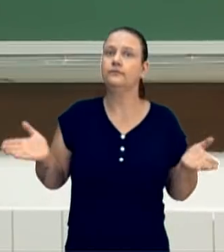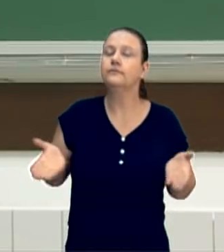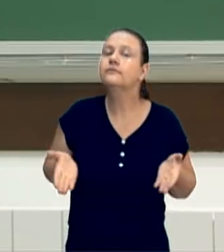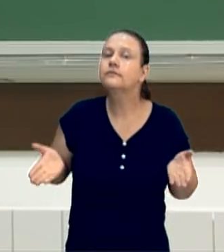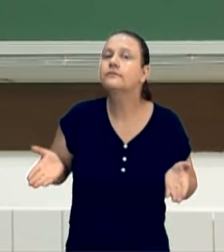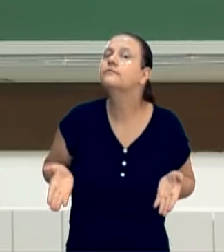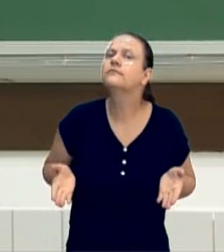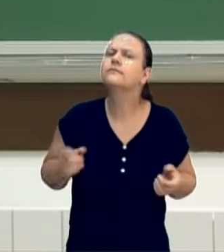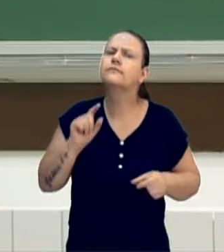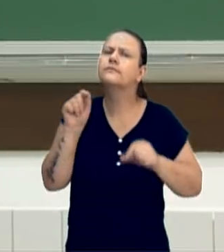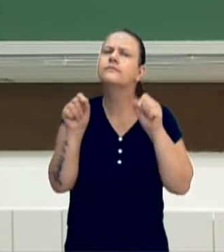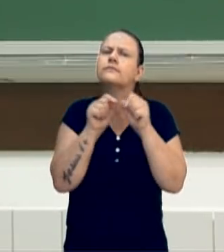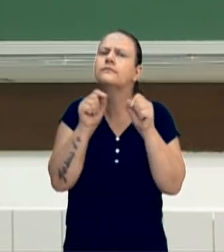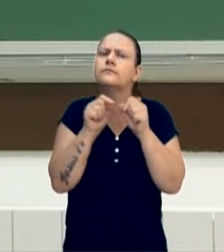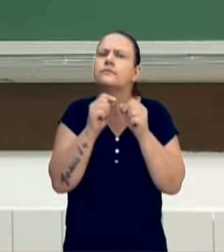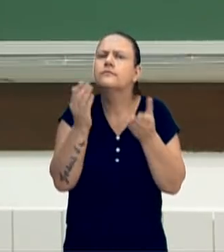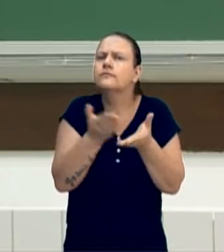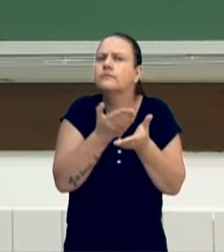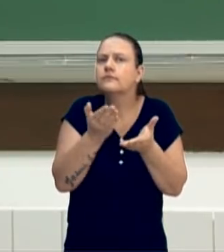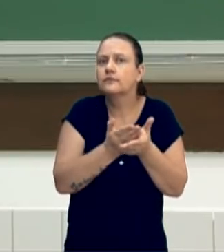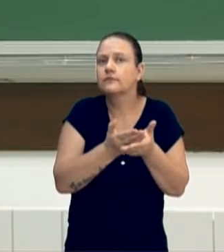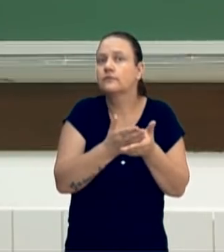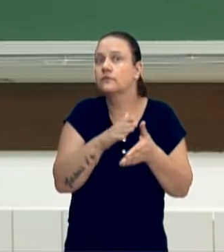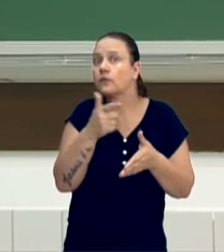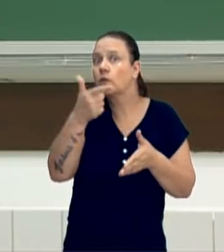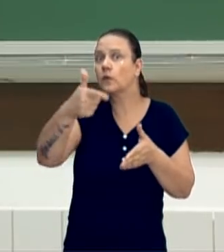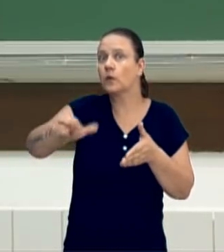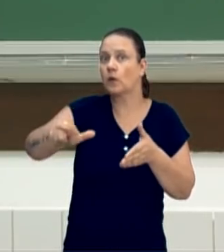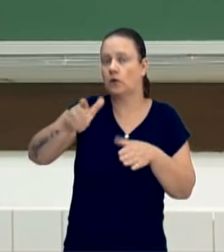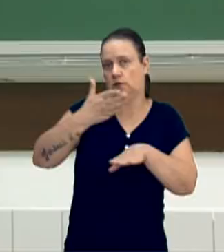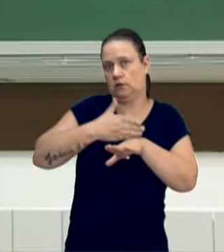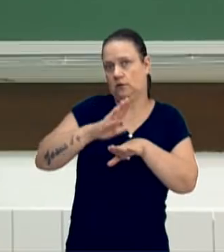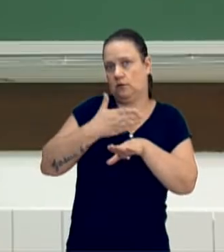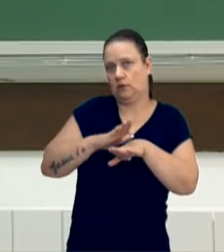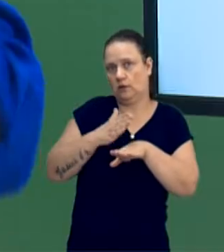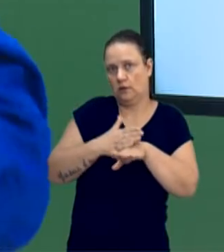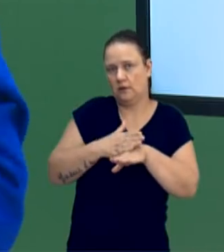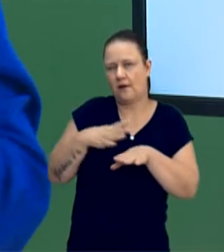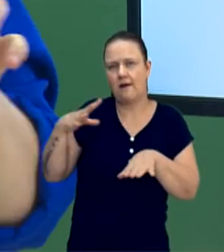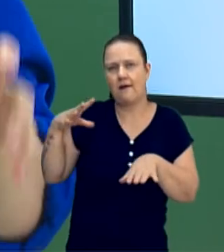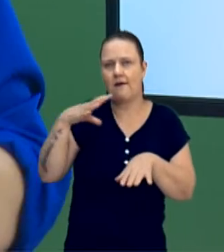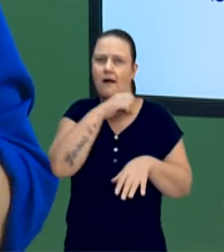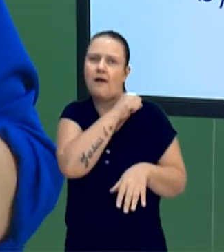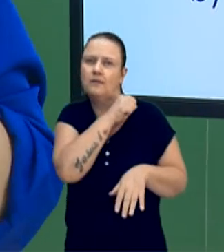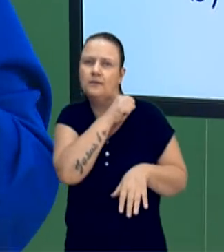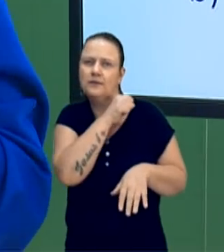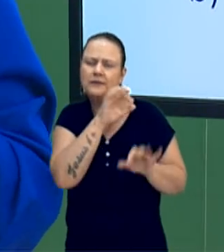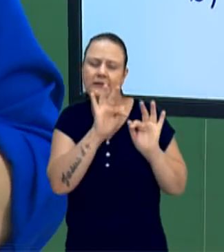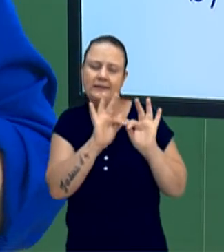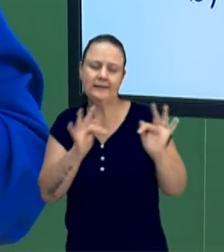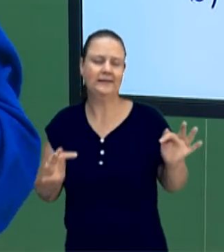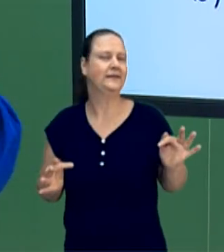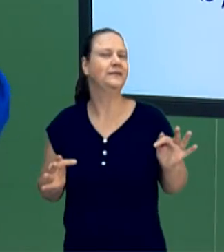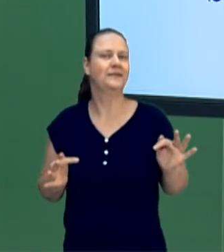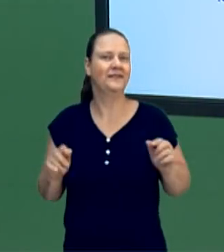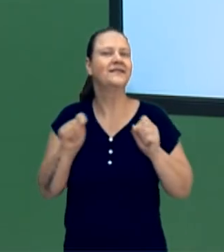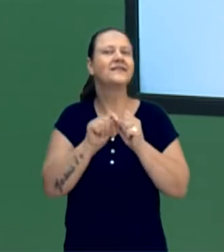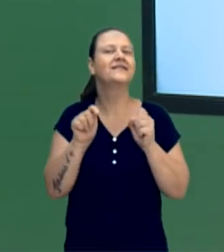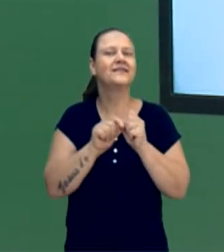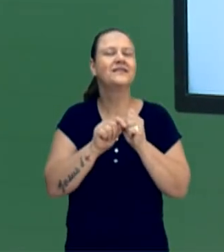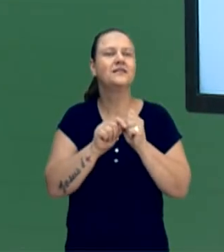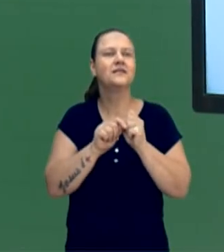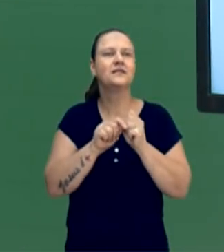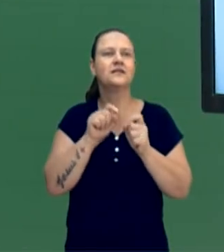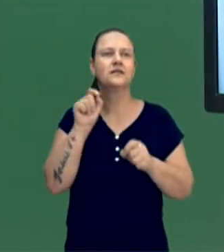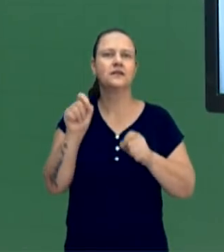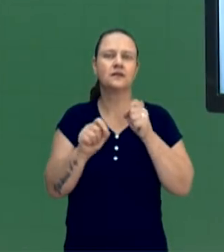Agora você vai fazer no seu caderno um outro exercício, esse é bem rapidinho, bem facinho, que